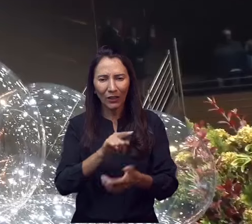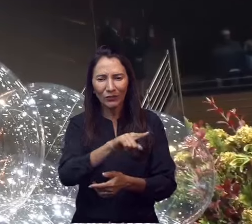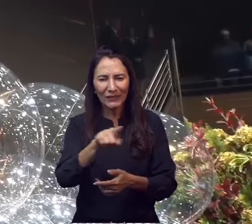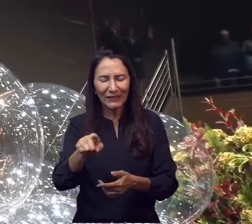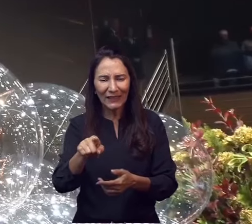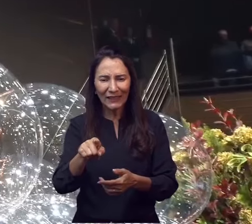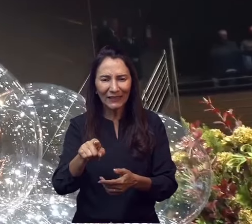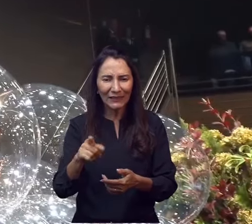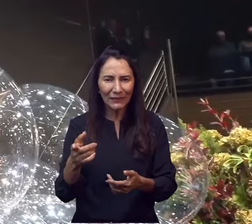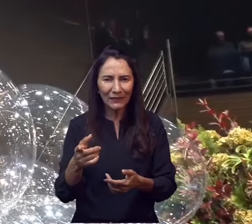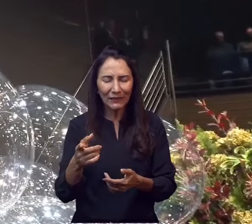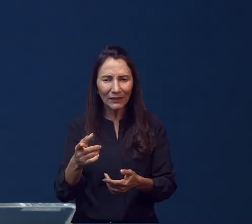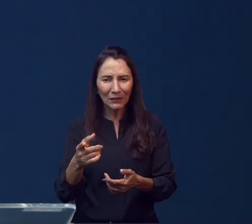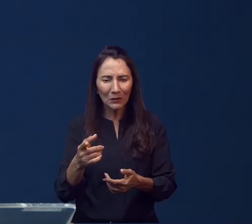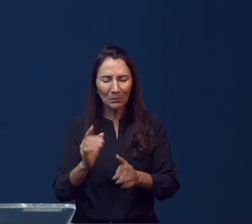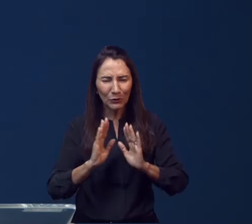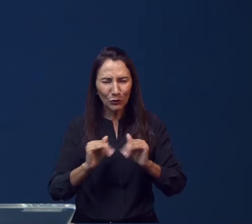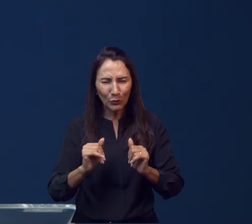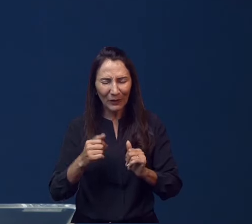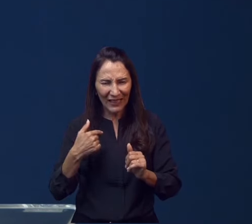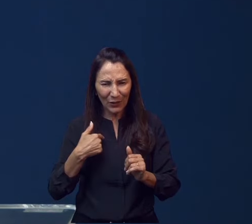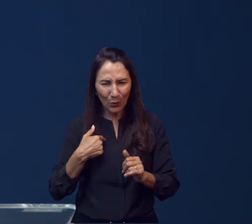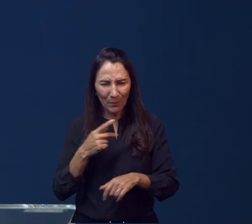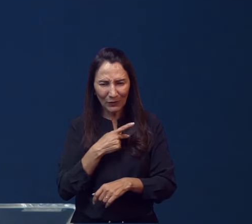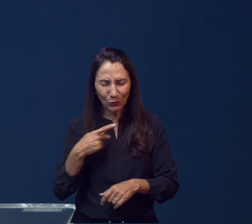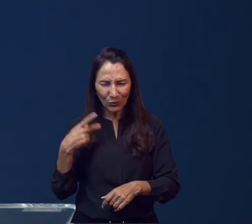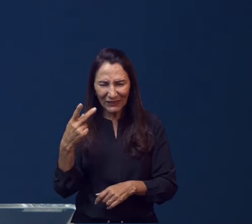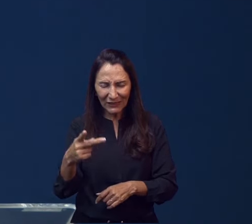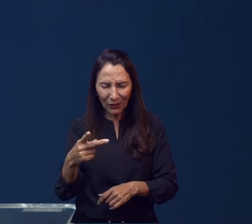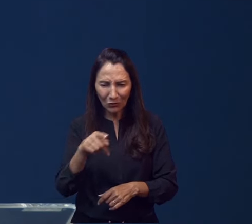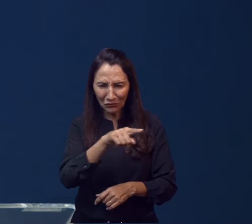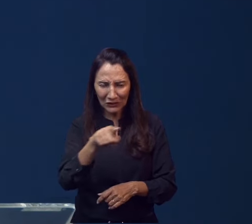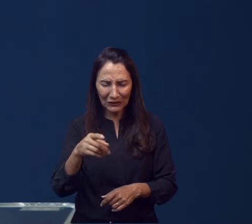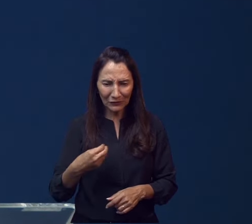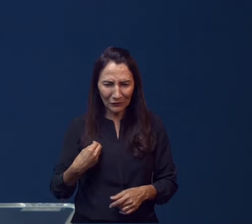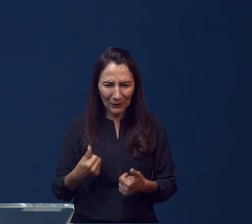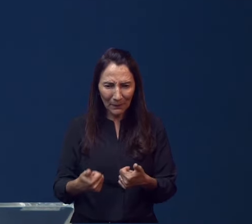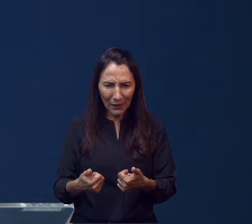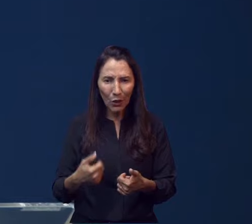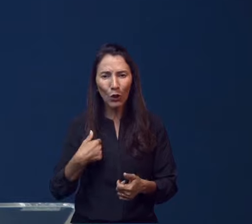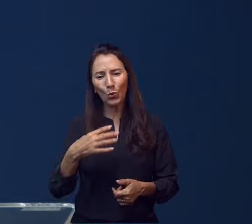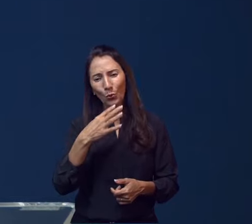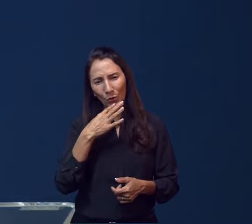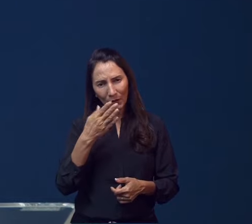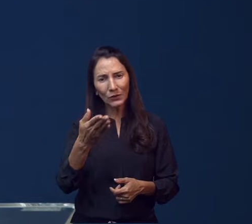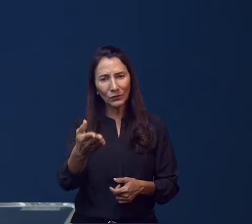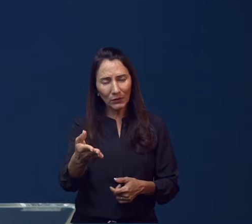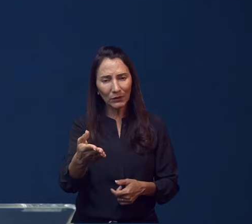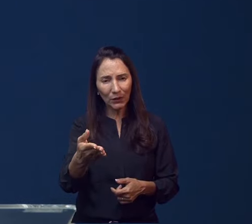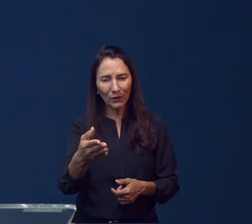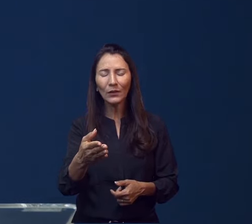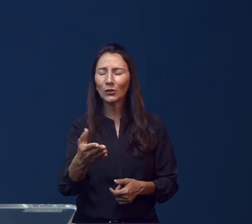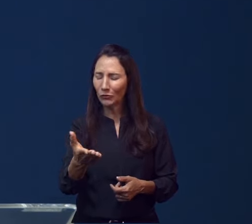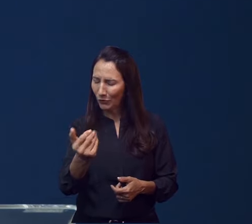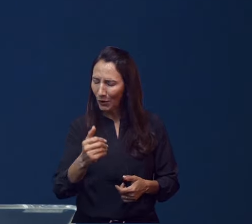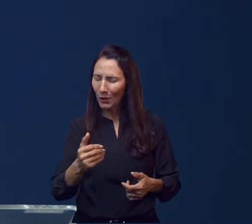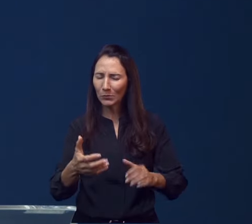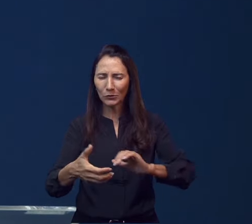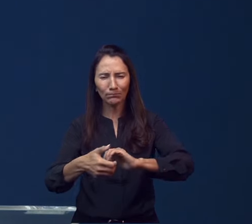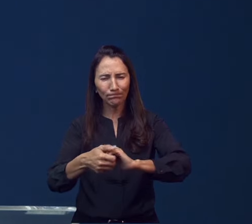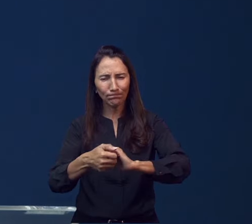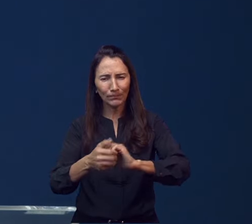você é a primeira vez que vem aqui porque tá tudo bem e eu te conheço é claro vamos orar aqui a partir